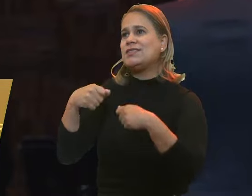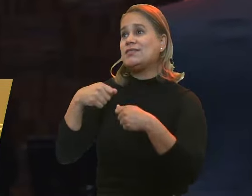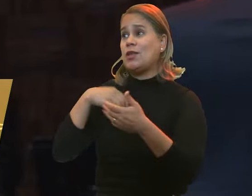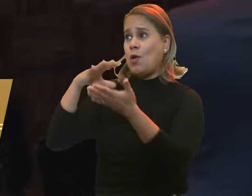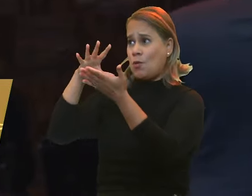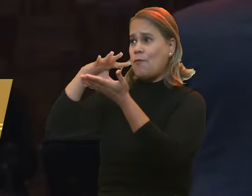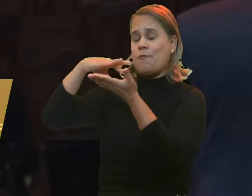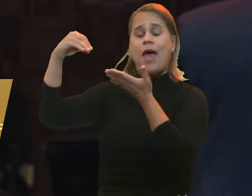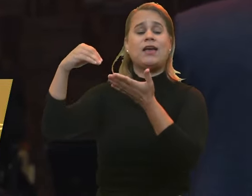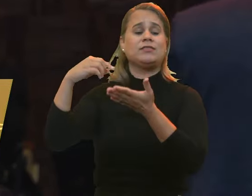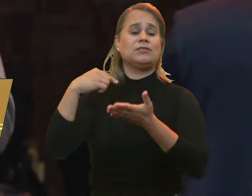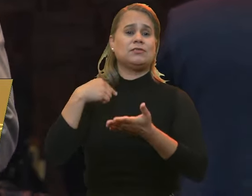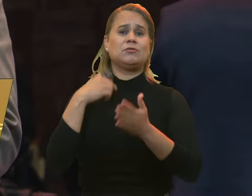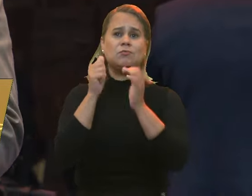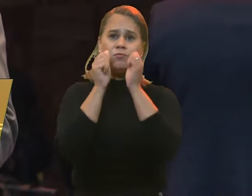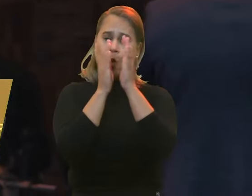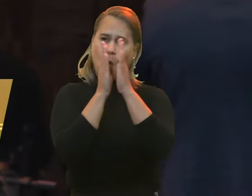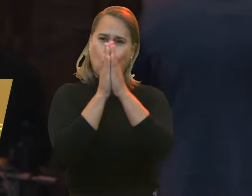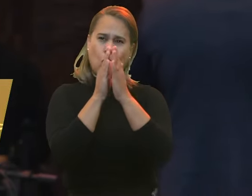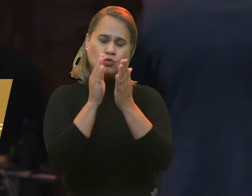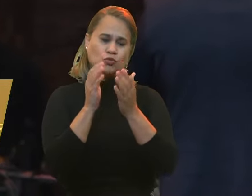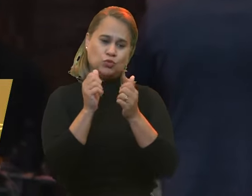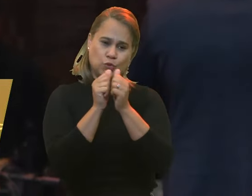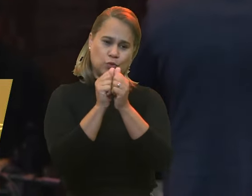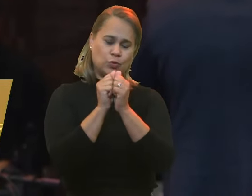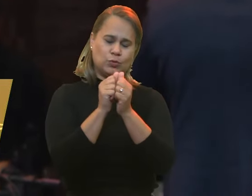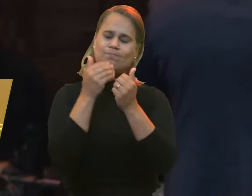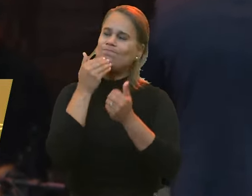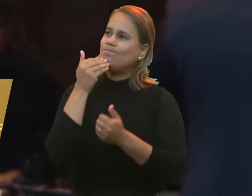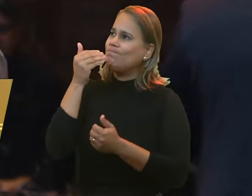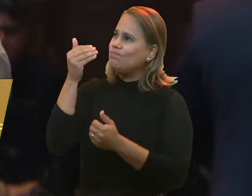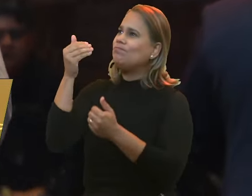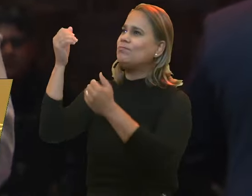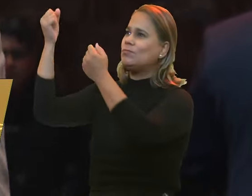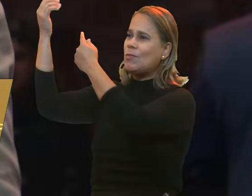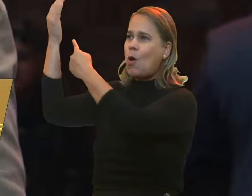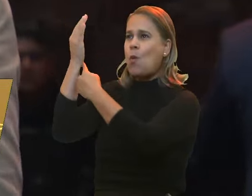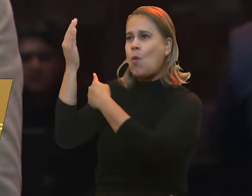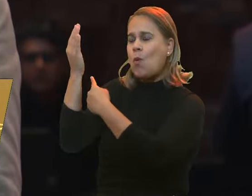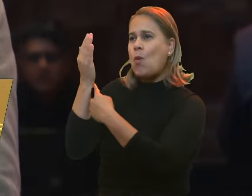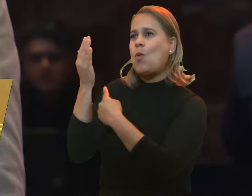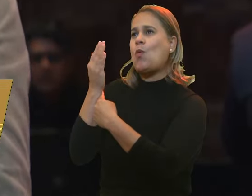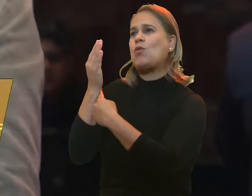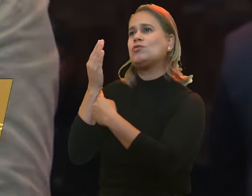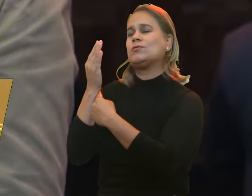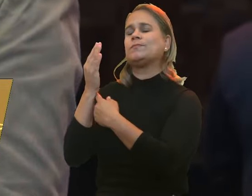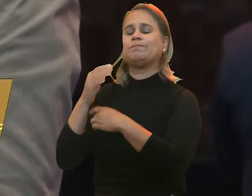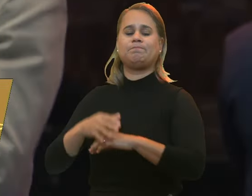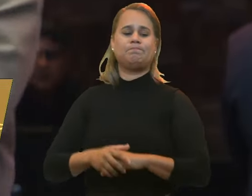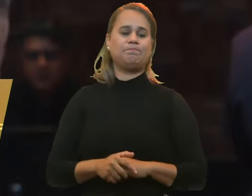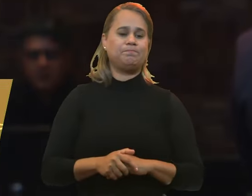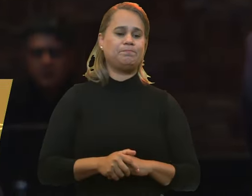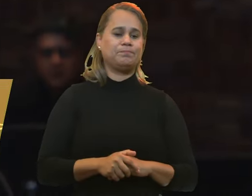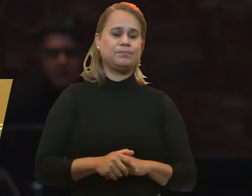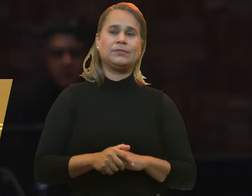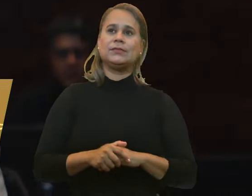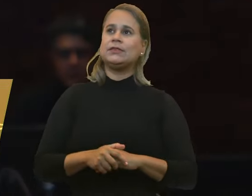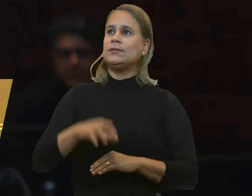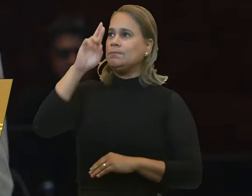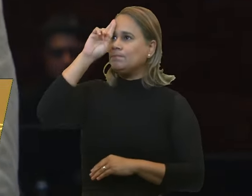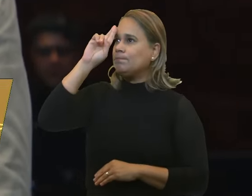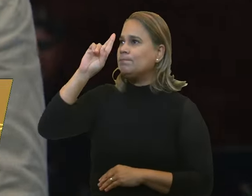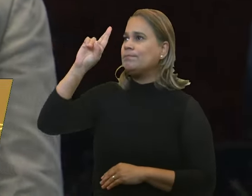palavras e nós vamos orar juntos agora, pedindo o favor, o socorro, o cuidado de Jesus, tá bom? Vamos lá? Senhor